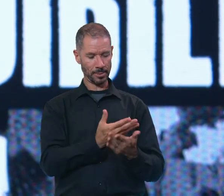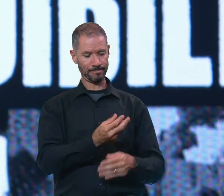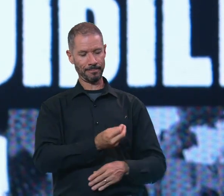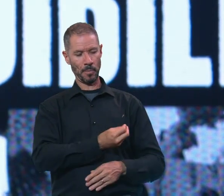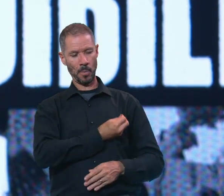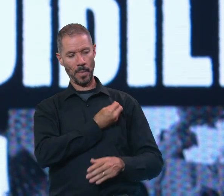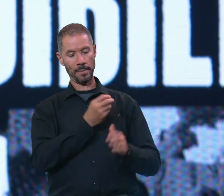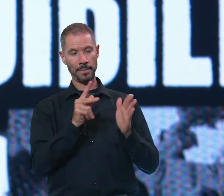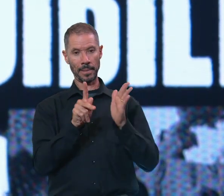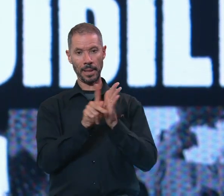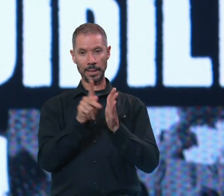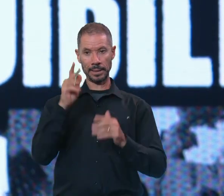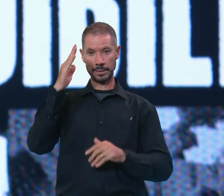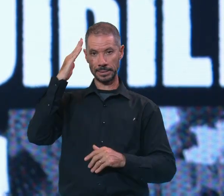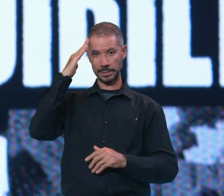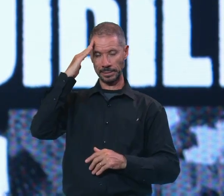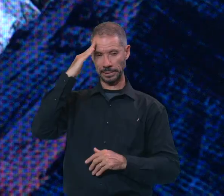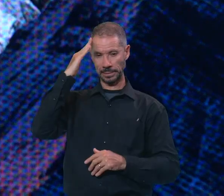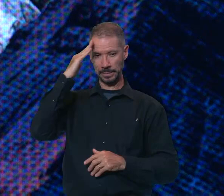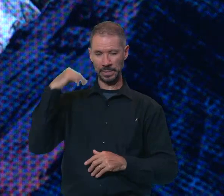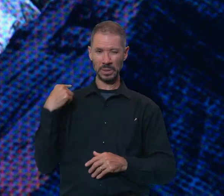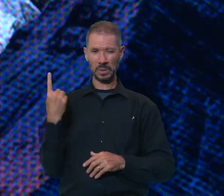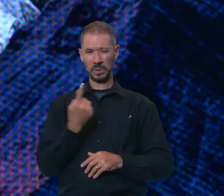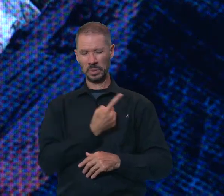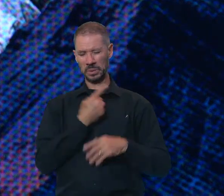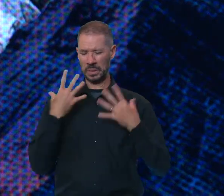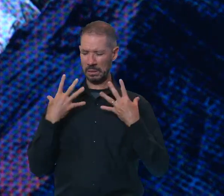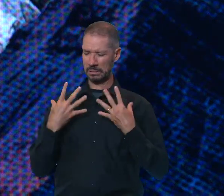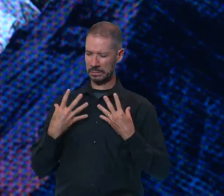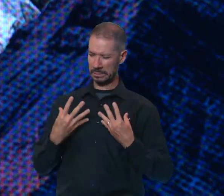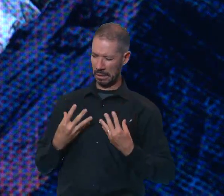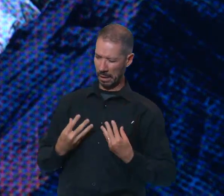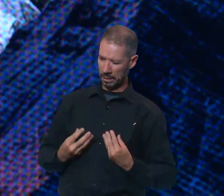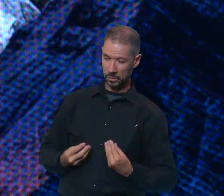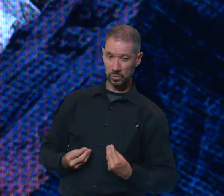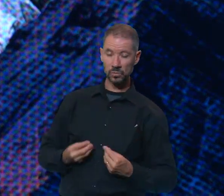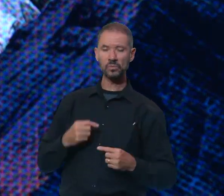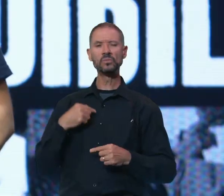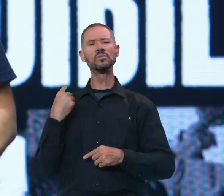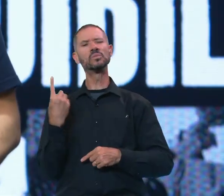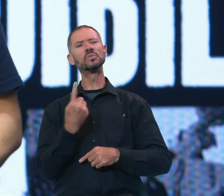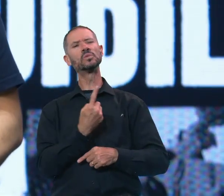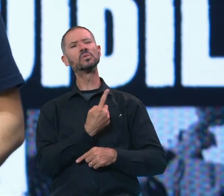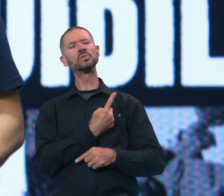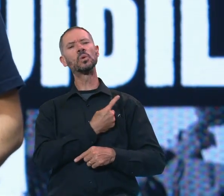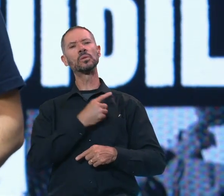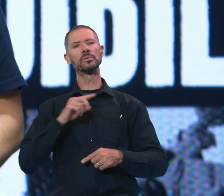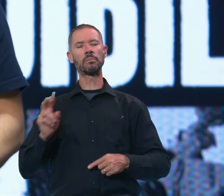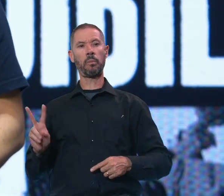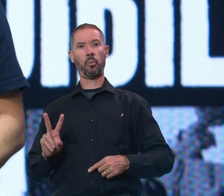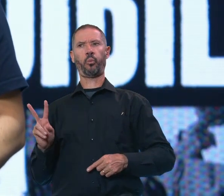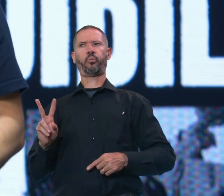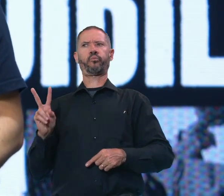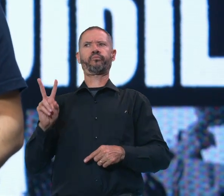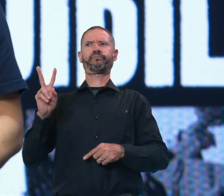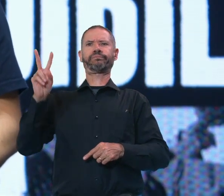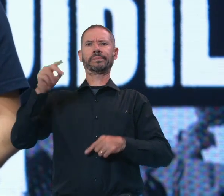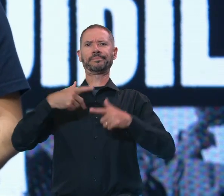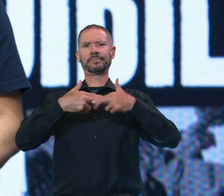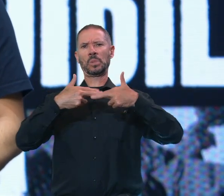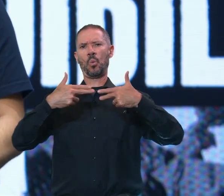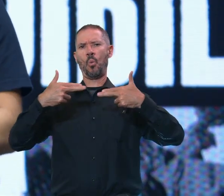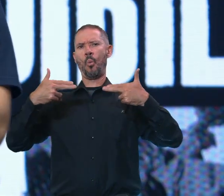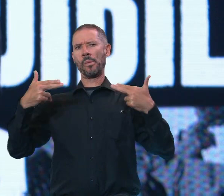E sabe, quando estamos cansados, temos uma grande tendência a supervalorizar coisas